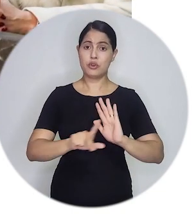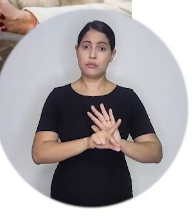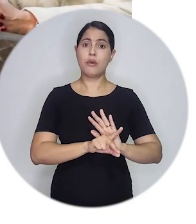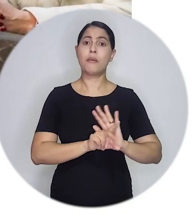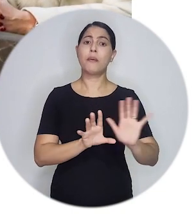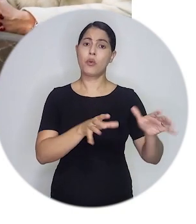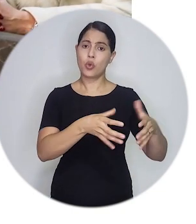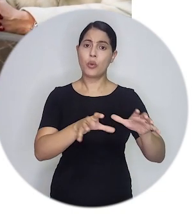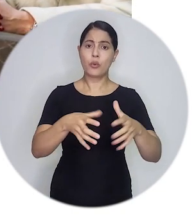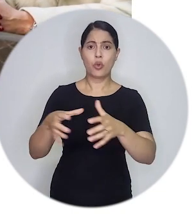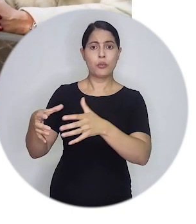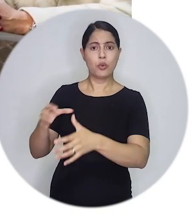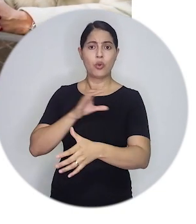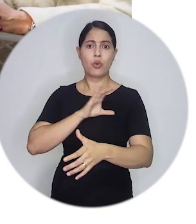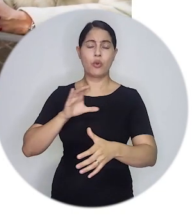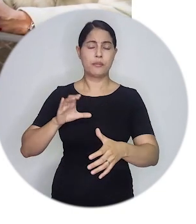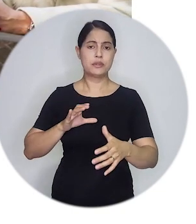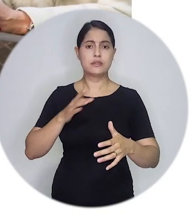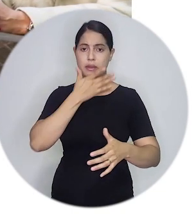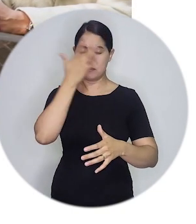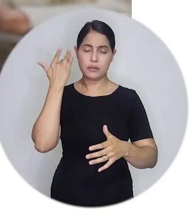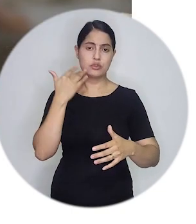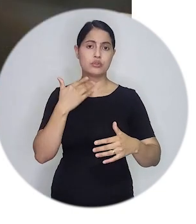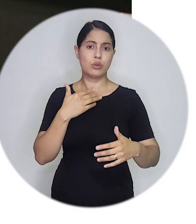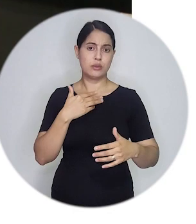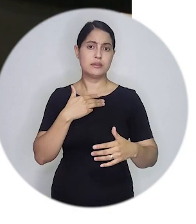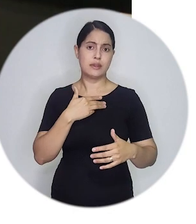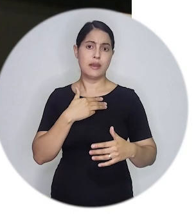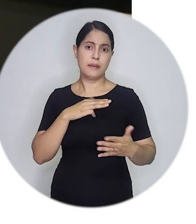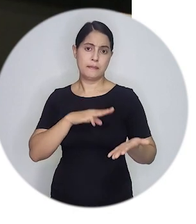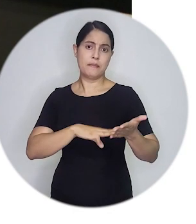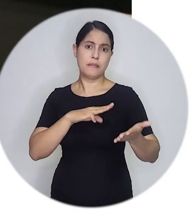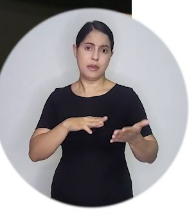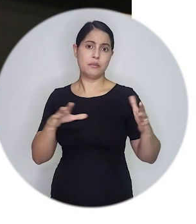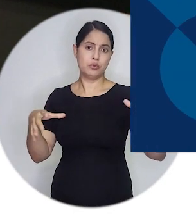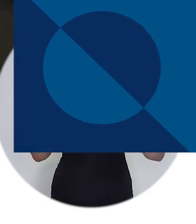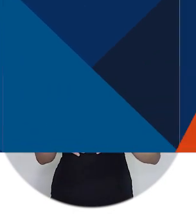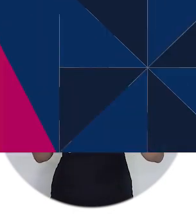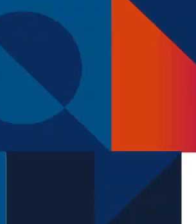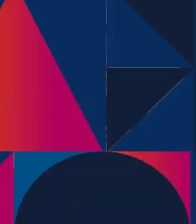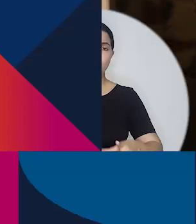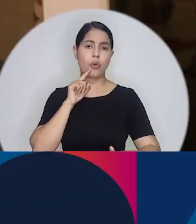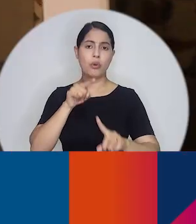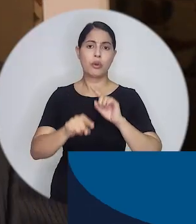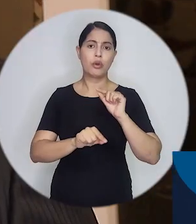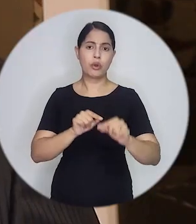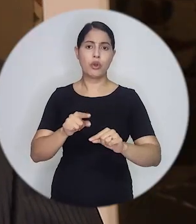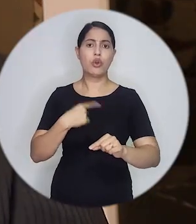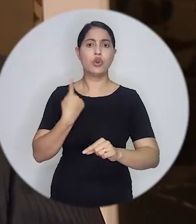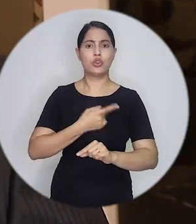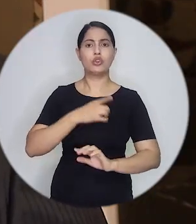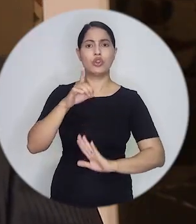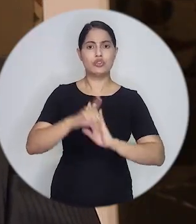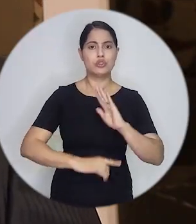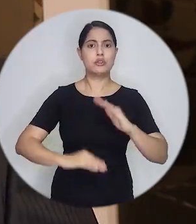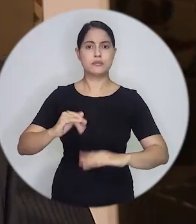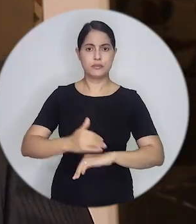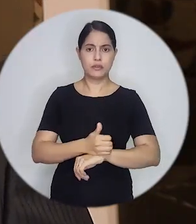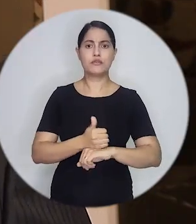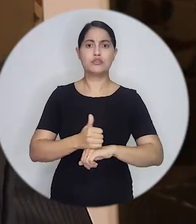obviamente, os próprios integrantes de cada comissão e membros do Conselho a despeito da